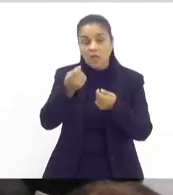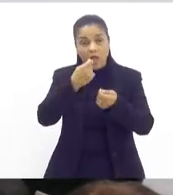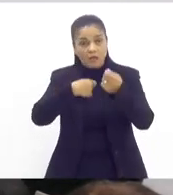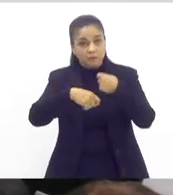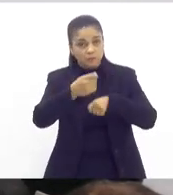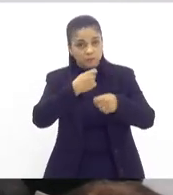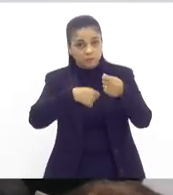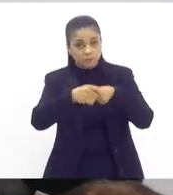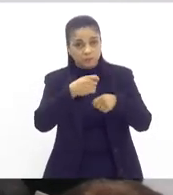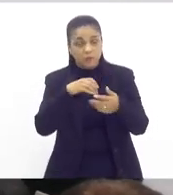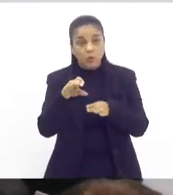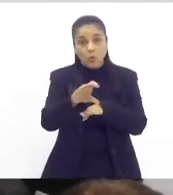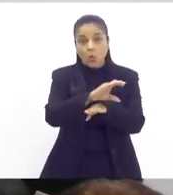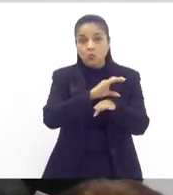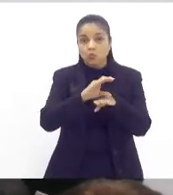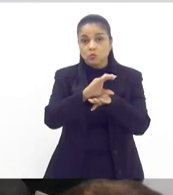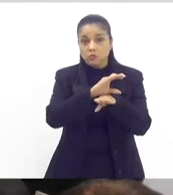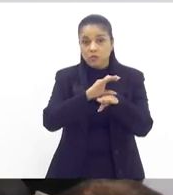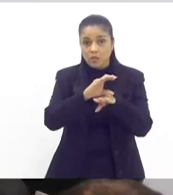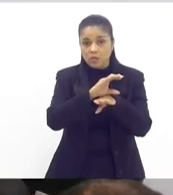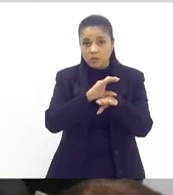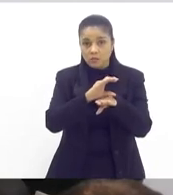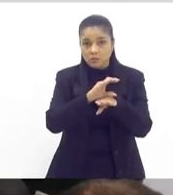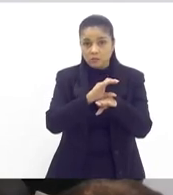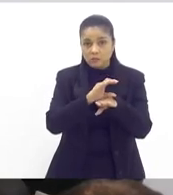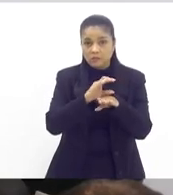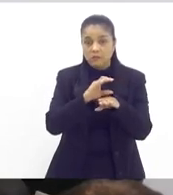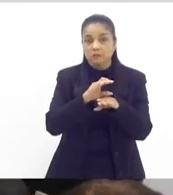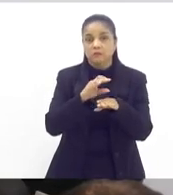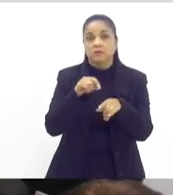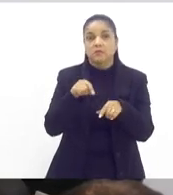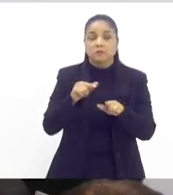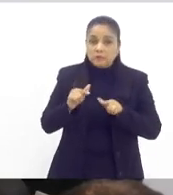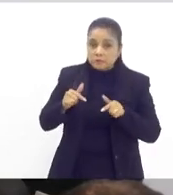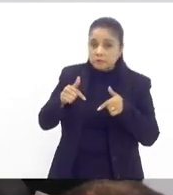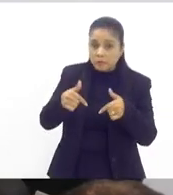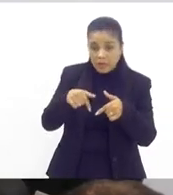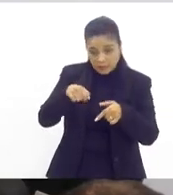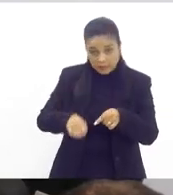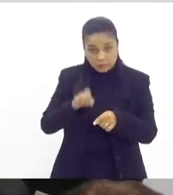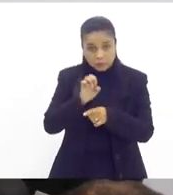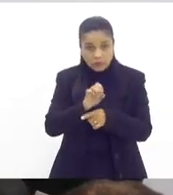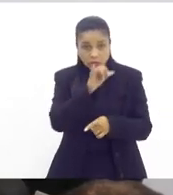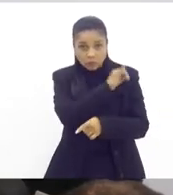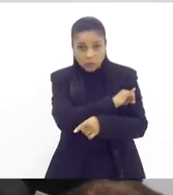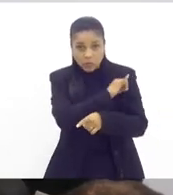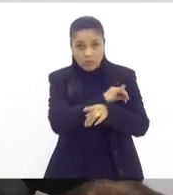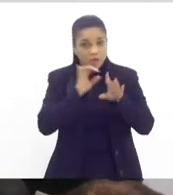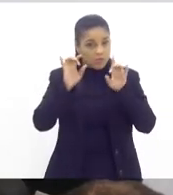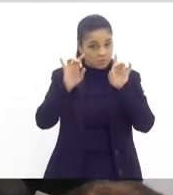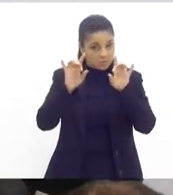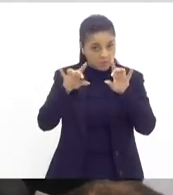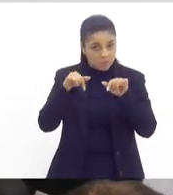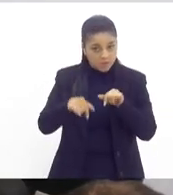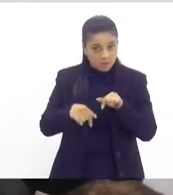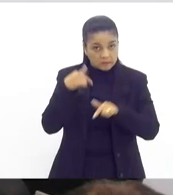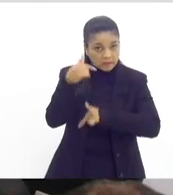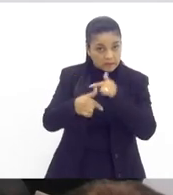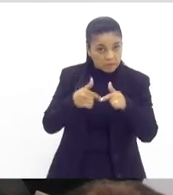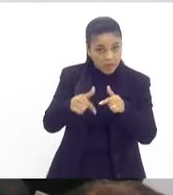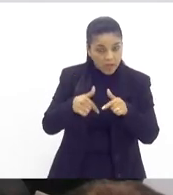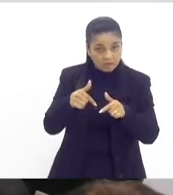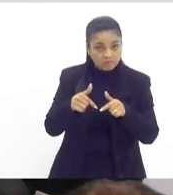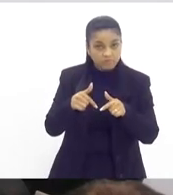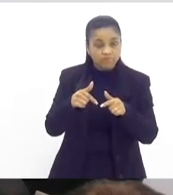administrativo pelo Conselho. Será que essa mão de obra, que só tem aqui no Estado do Rio, porque é a nossa especialidade, vai ser